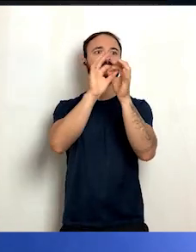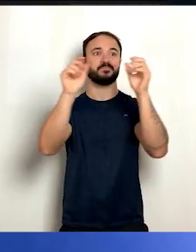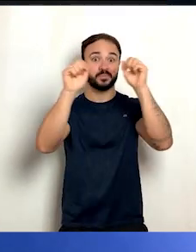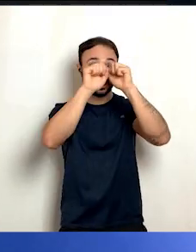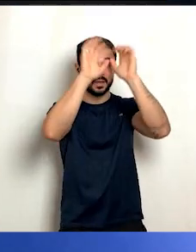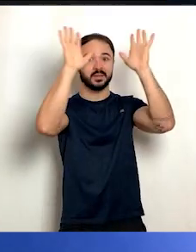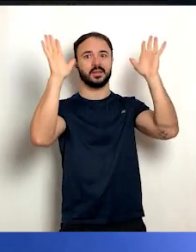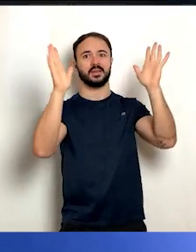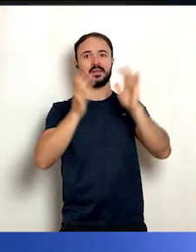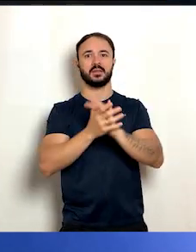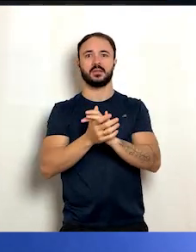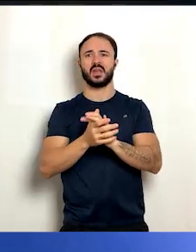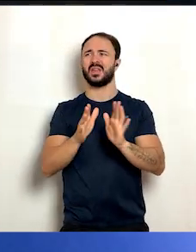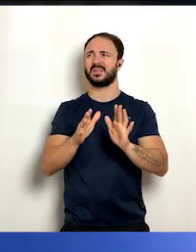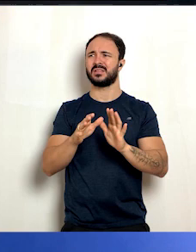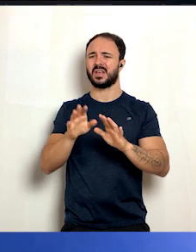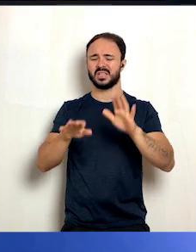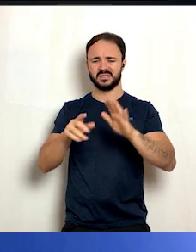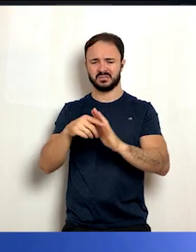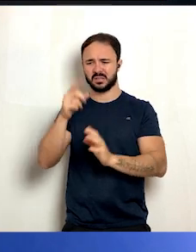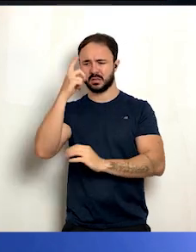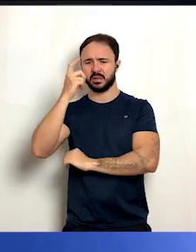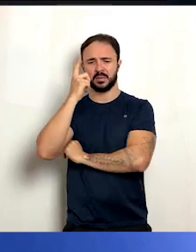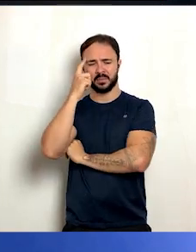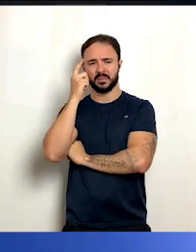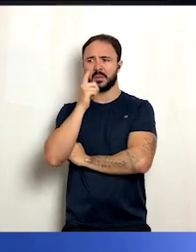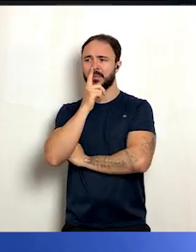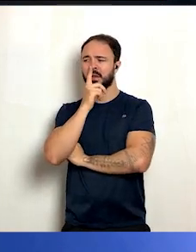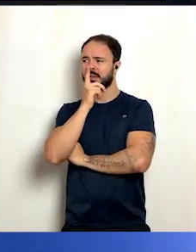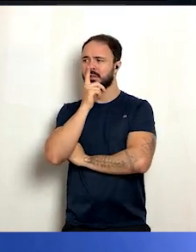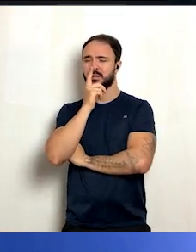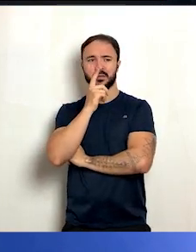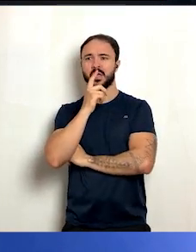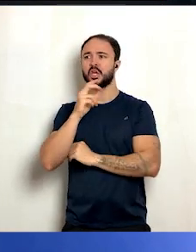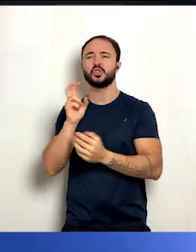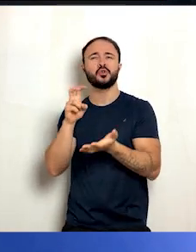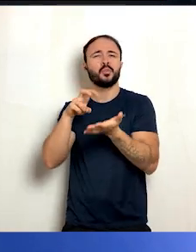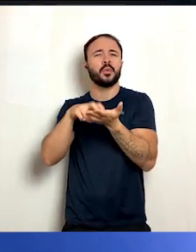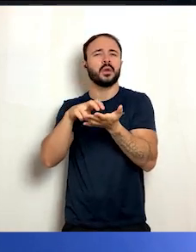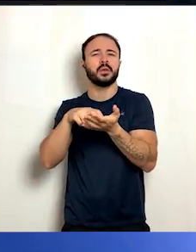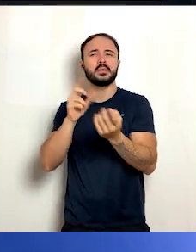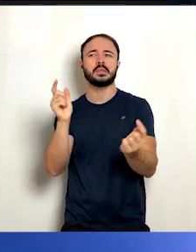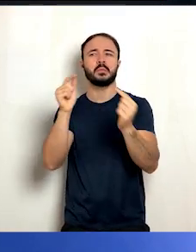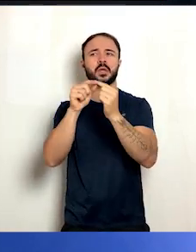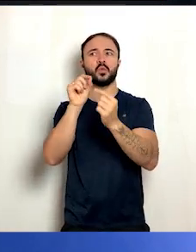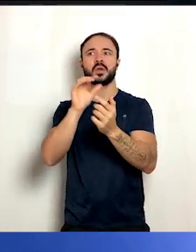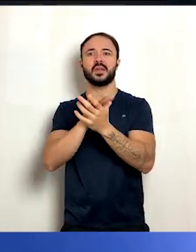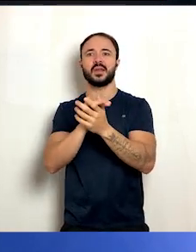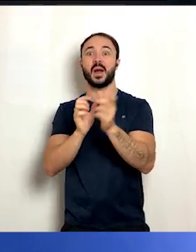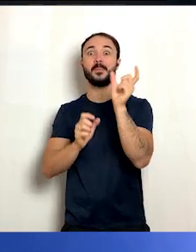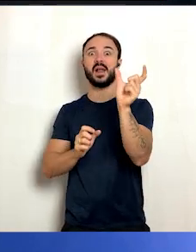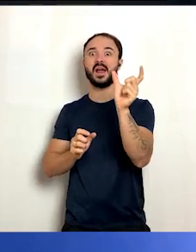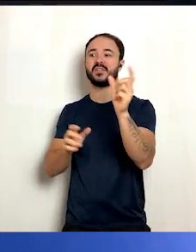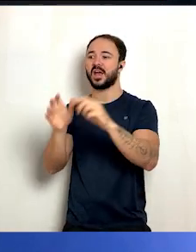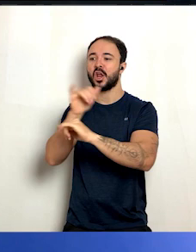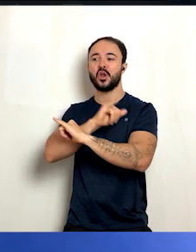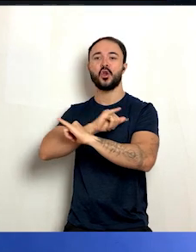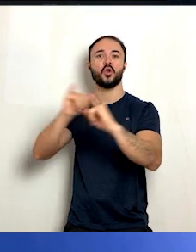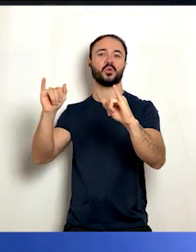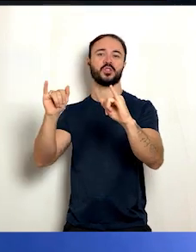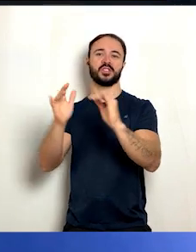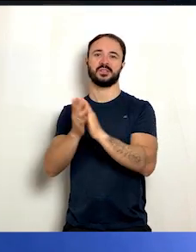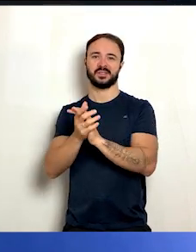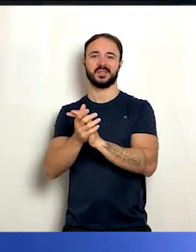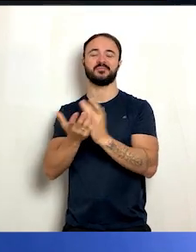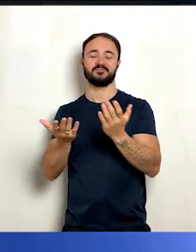direto. Aí você pode estar se perguntando, mas e essa expressão de manhã? Ela se refere à palavra notícia e não ao verbo. Então,